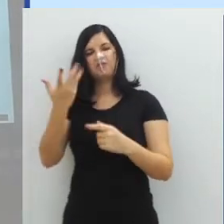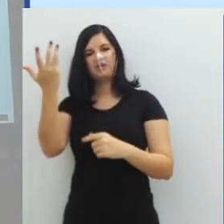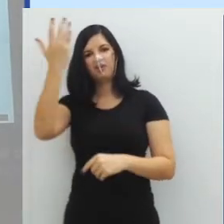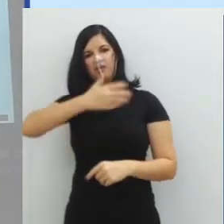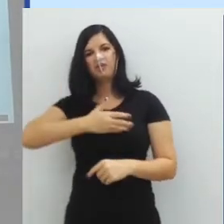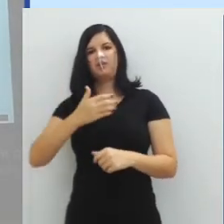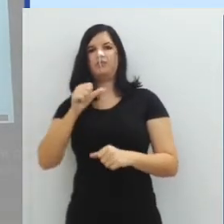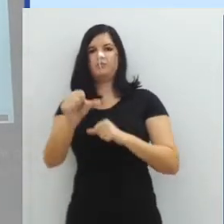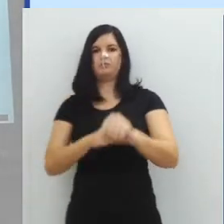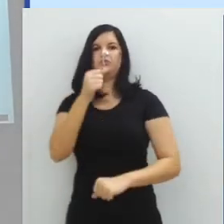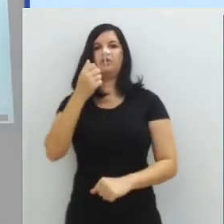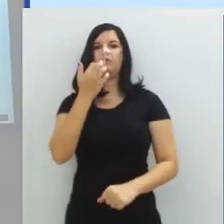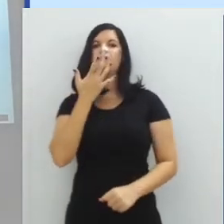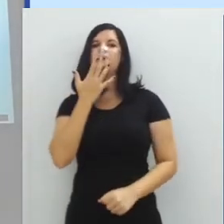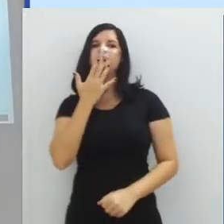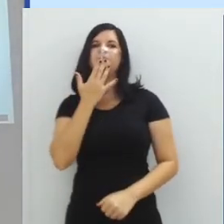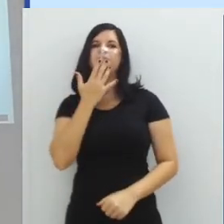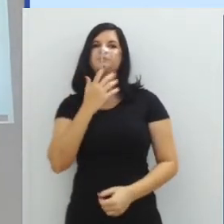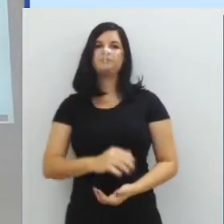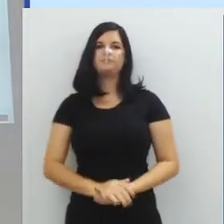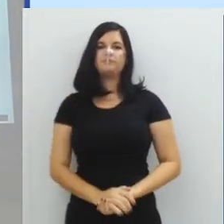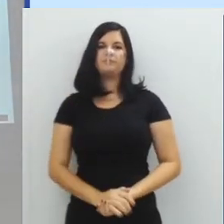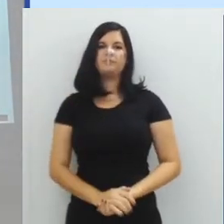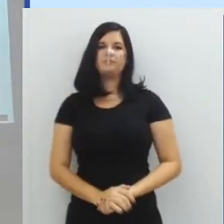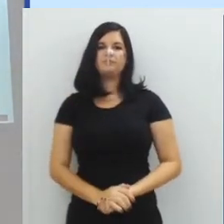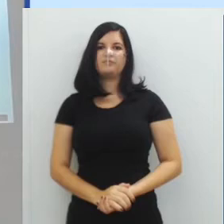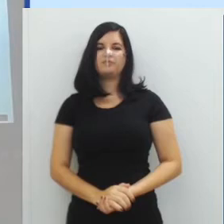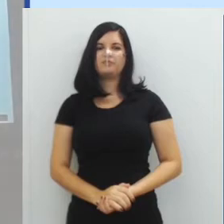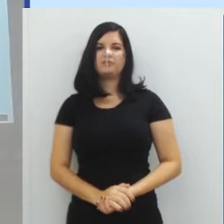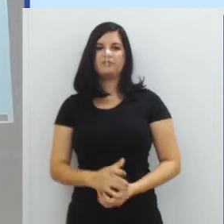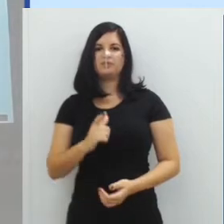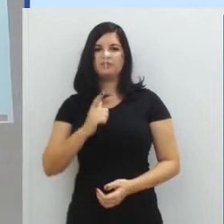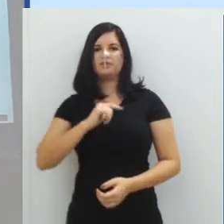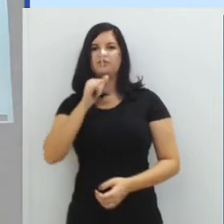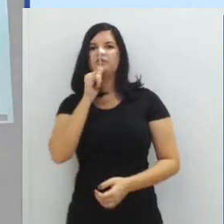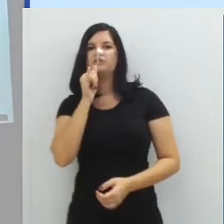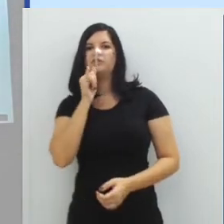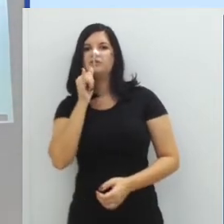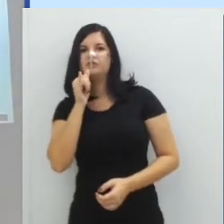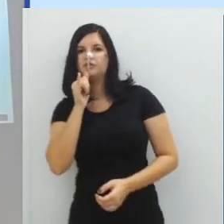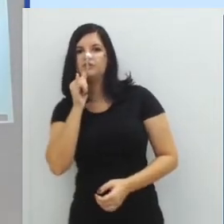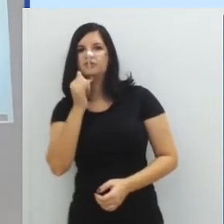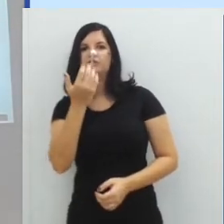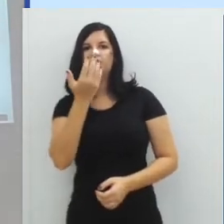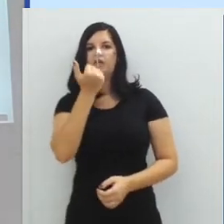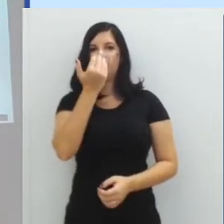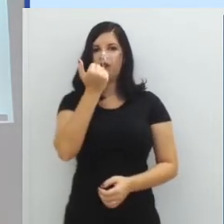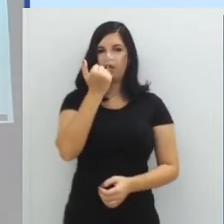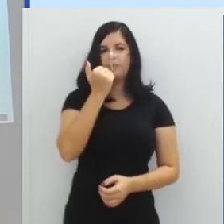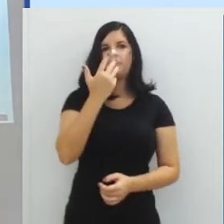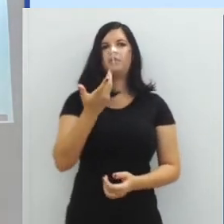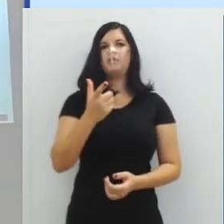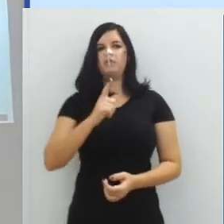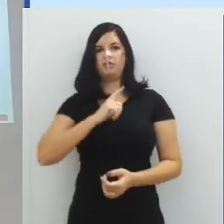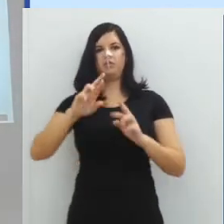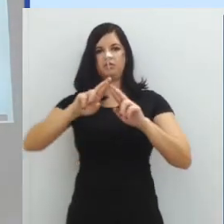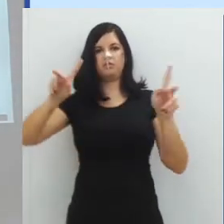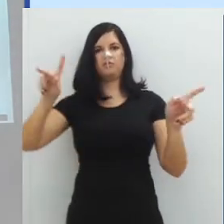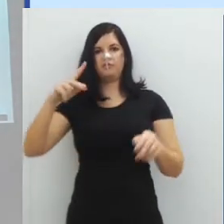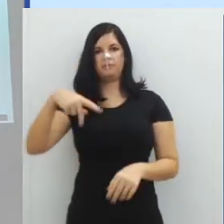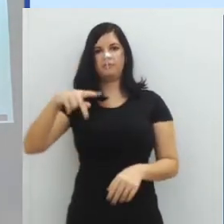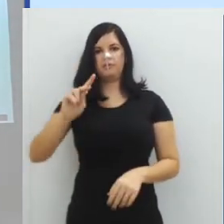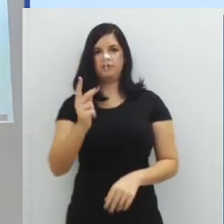de cor. Aí eu trouxe alguns exemplos de alimentos onde tem essa diferença